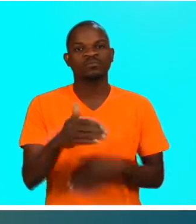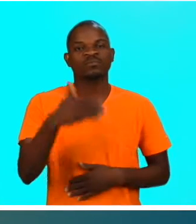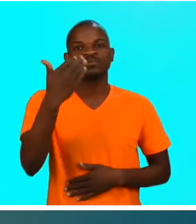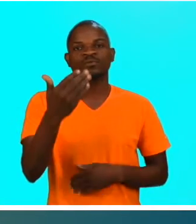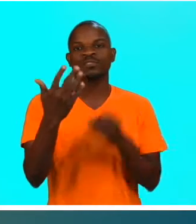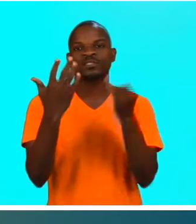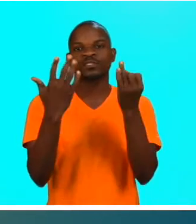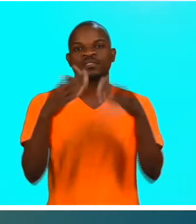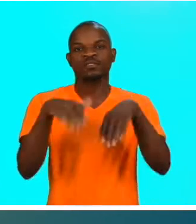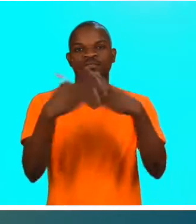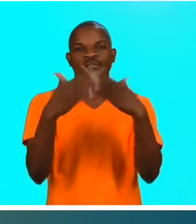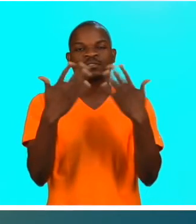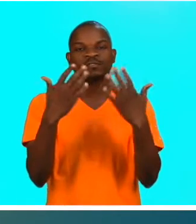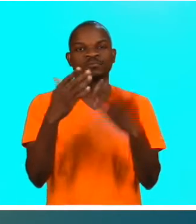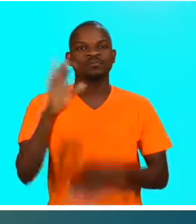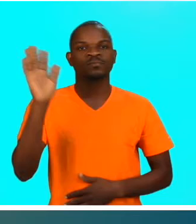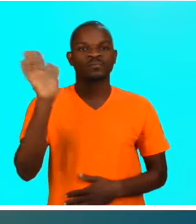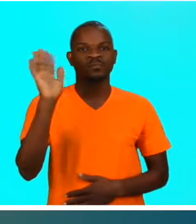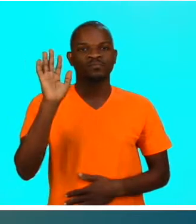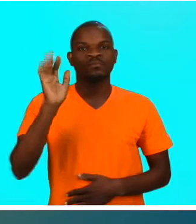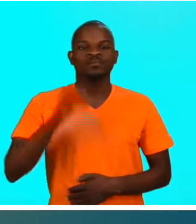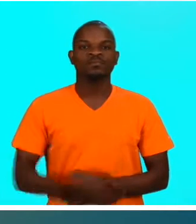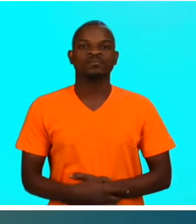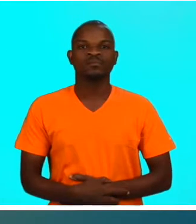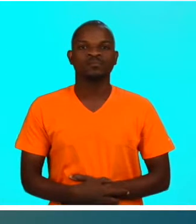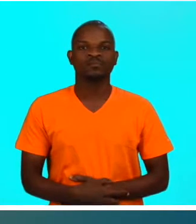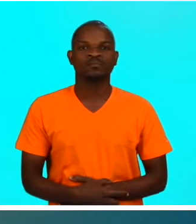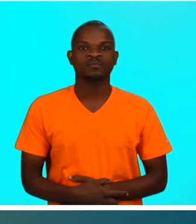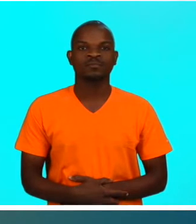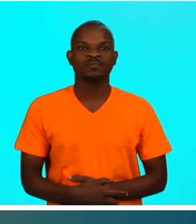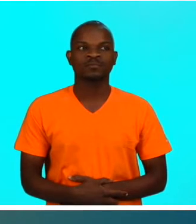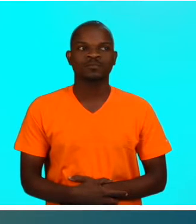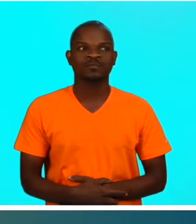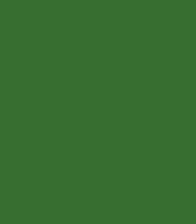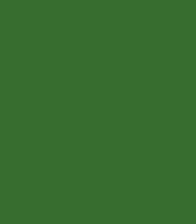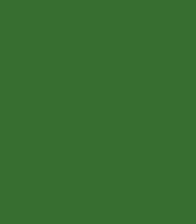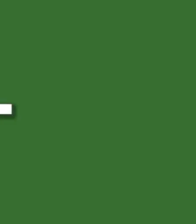Nós voltamos daqui a sete dias. Até lá!